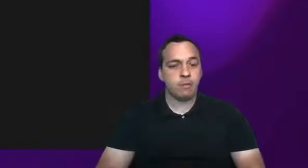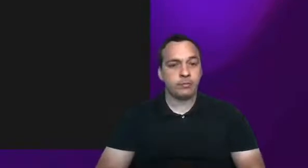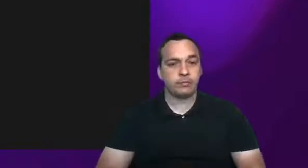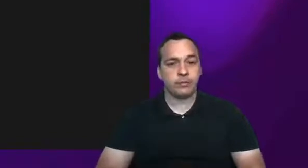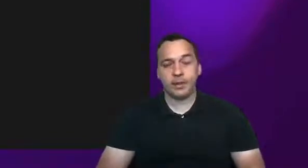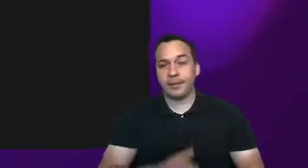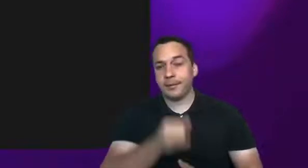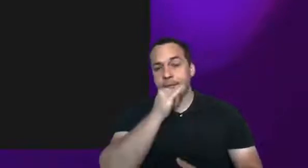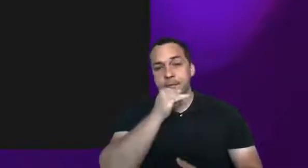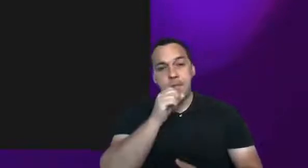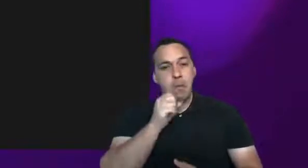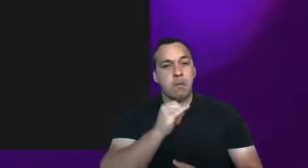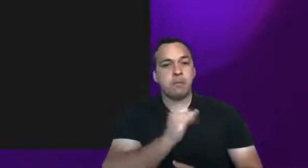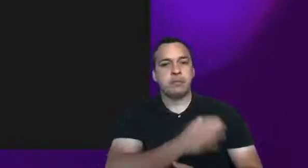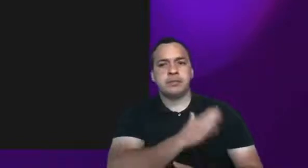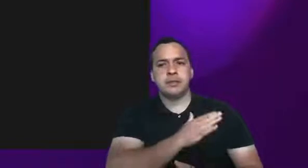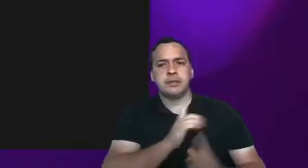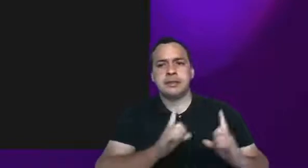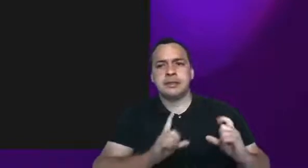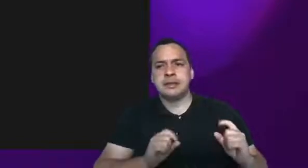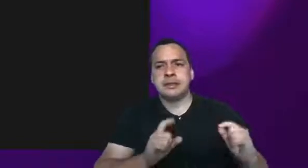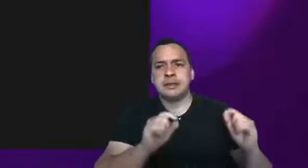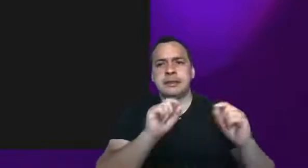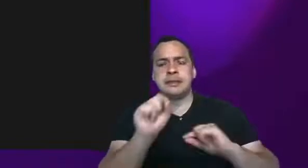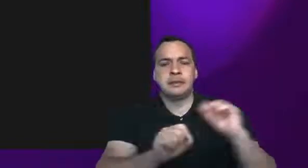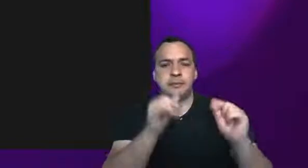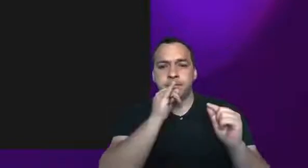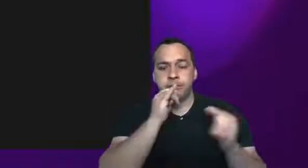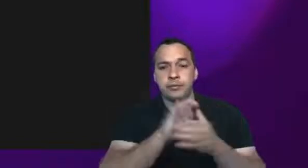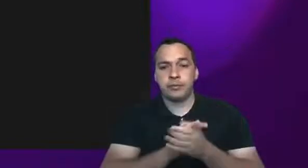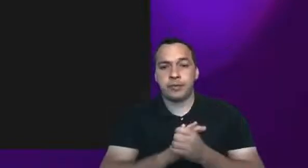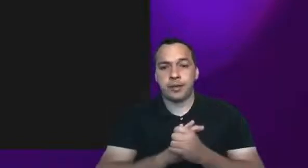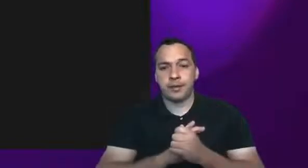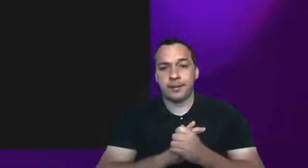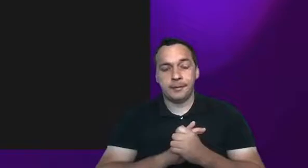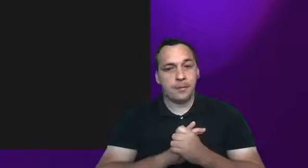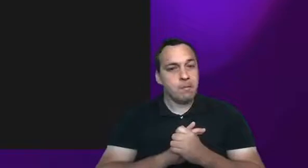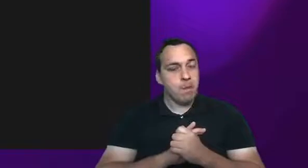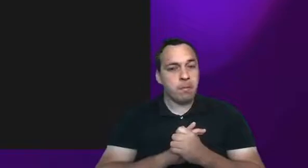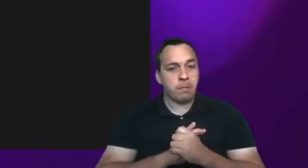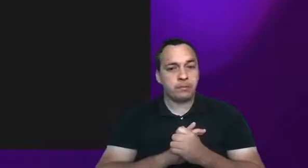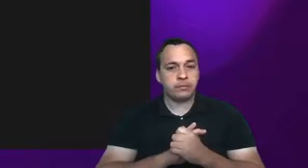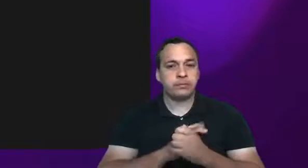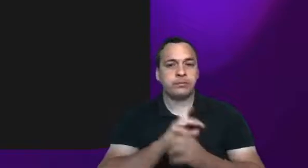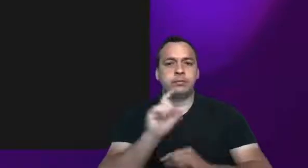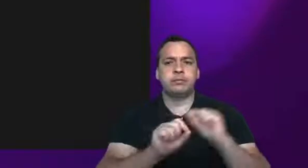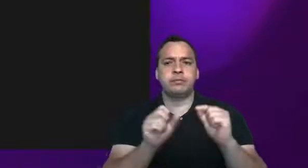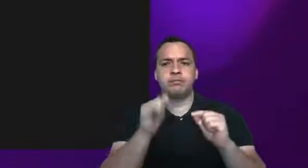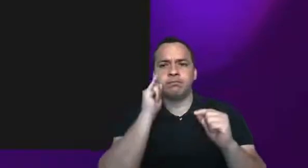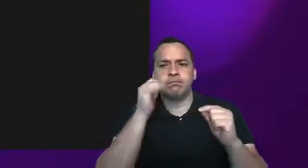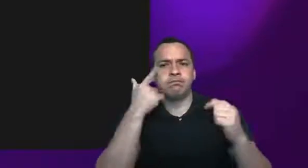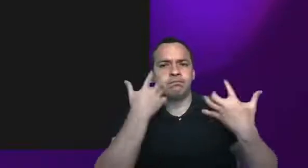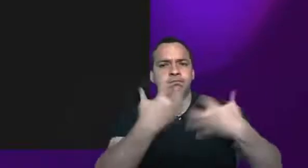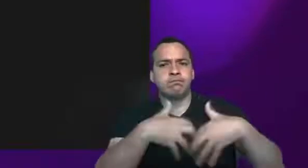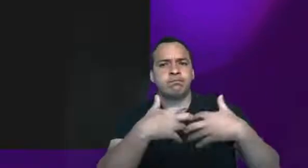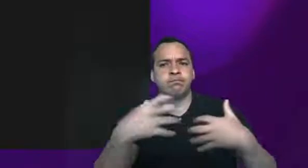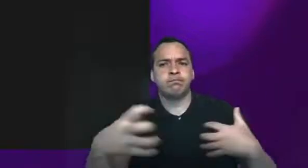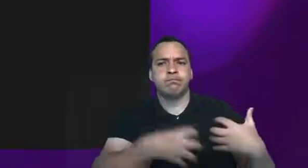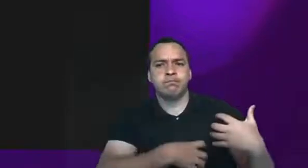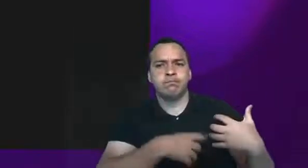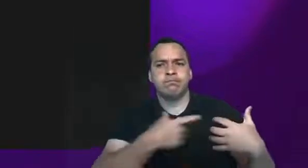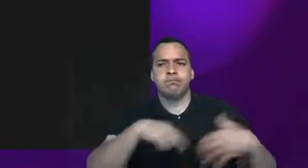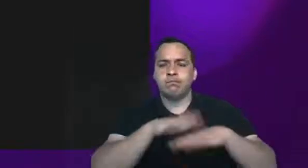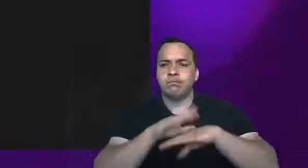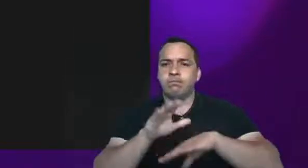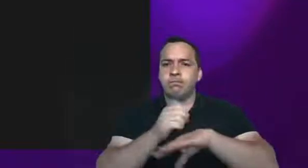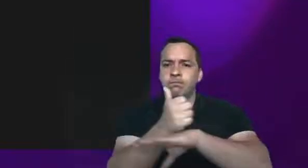visão estratégica que a gente tem que ter quando for pensar em fazer um transplante. Nós, transplantadores, somos